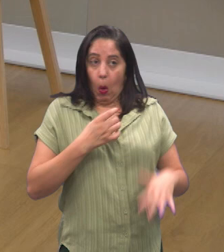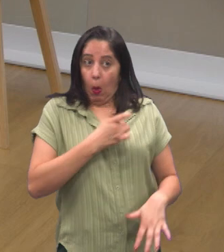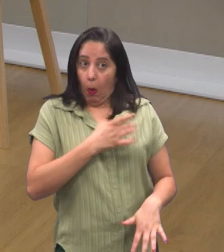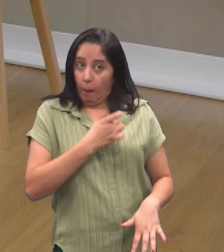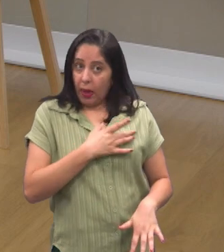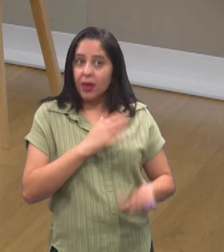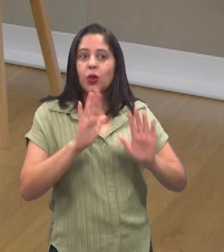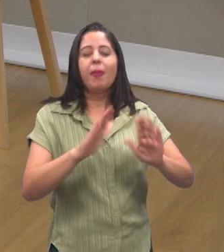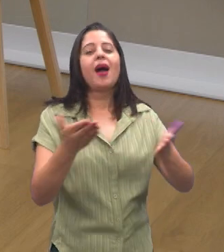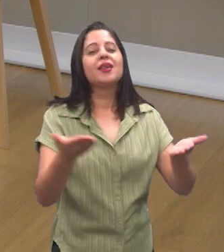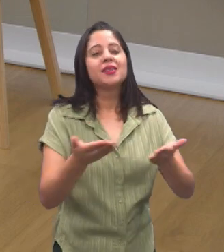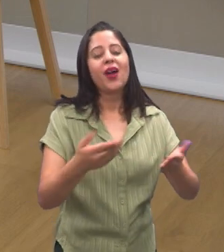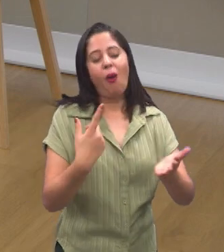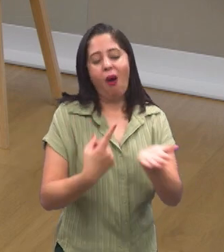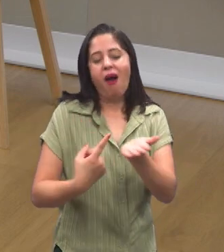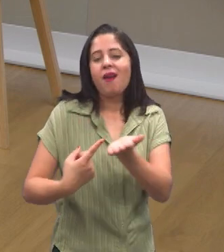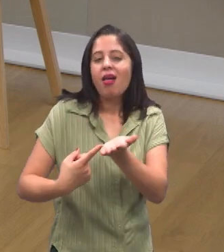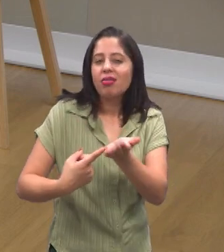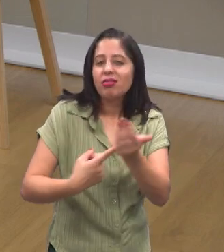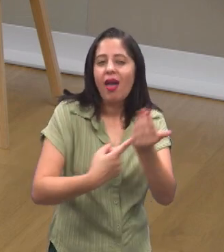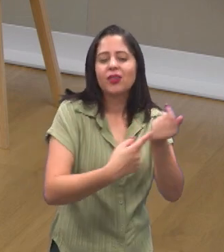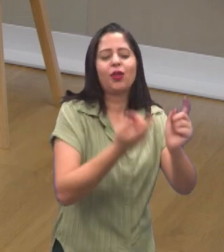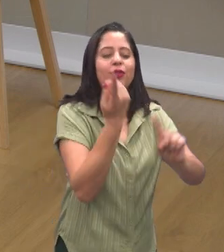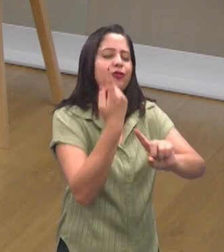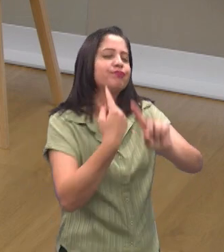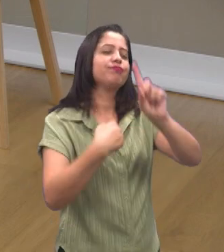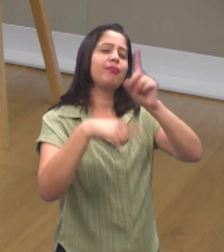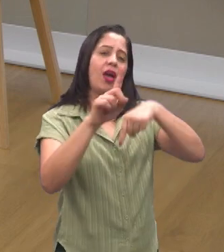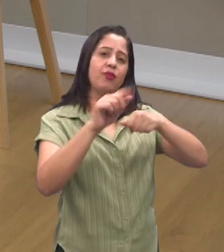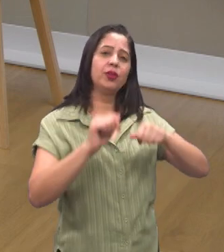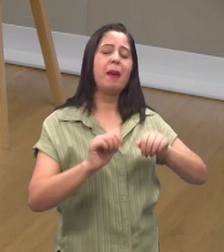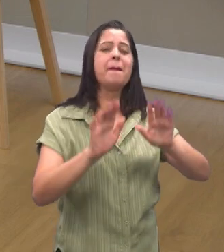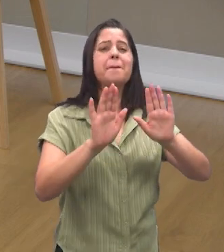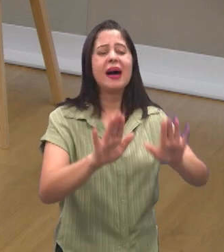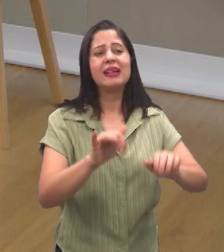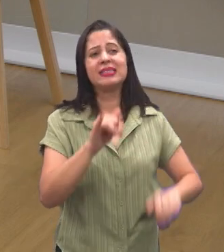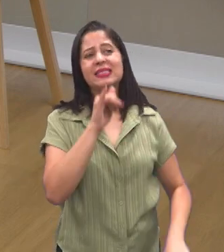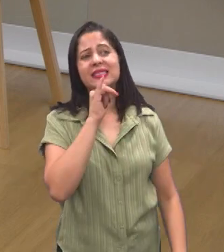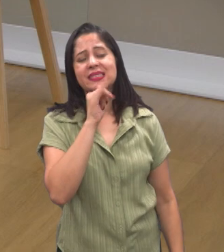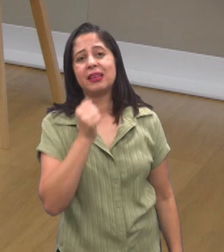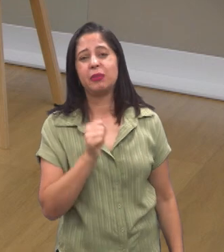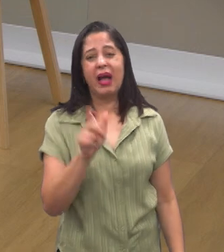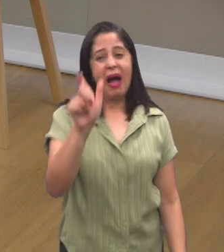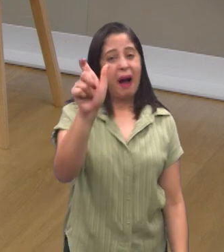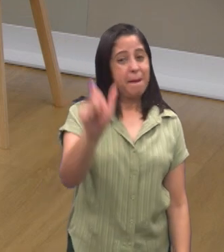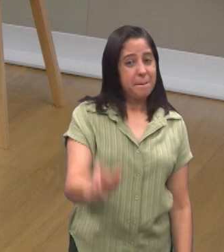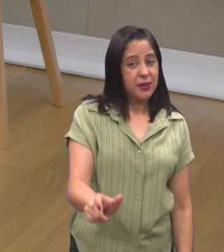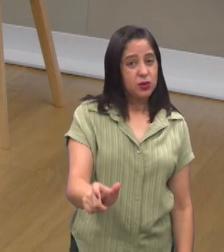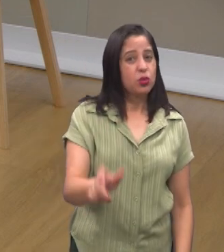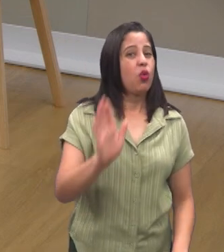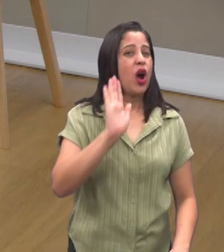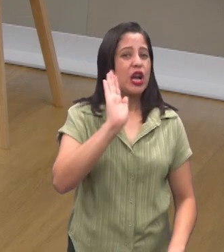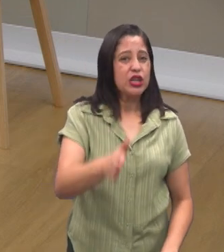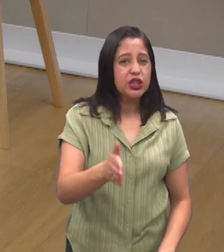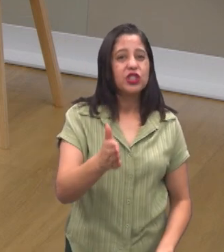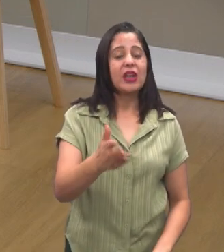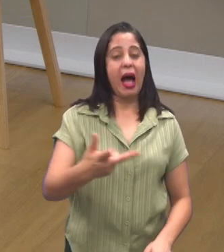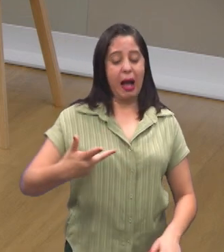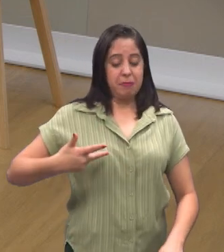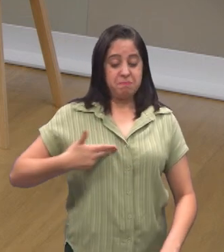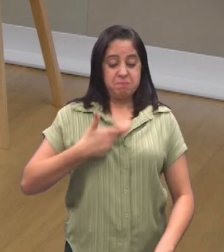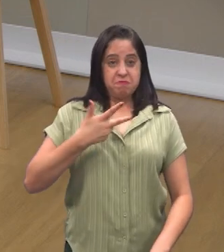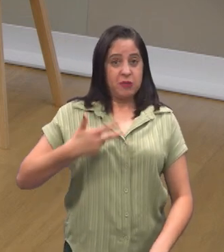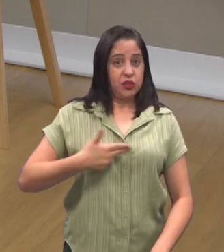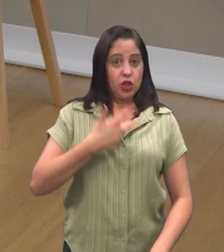você acabou de passar, que bom que está tudo cada vez menos invasivos. Mas, de repente, o paciente que passou por esse procedimento, uma